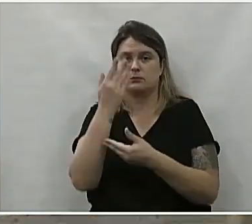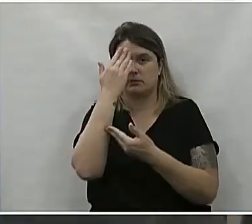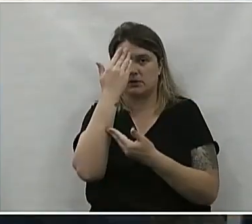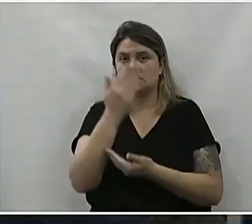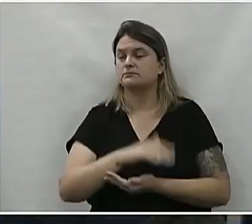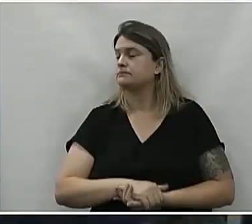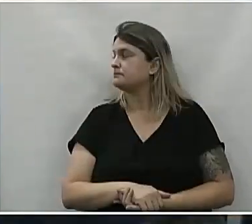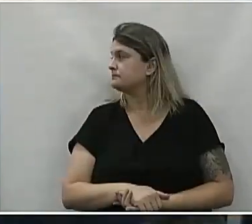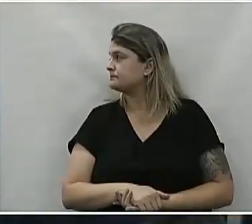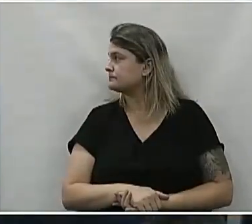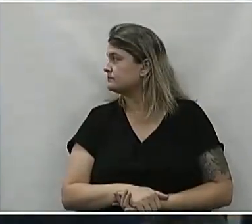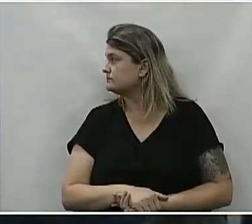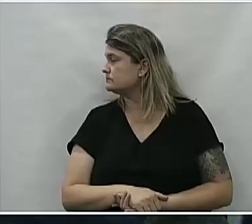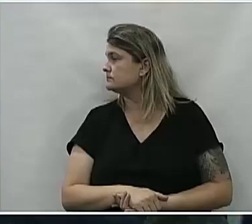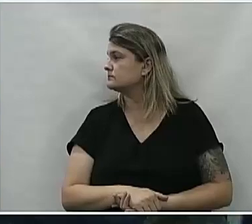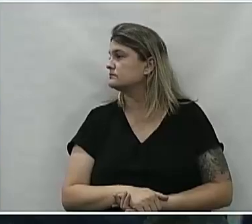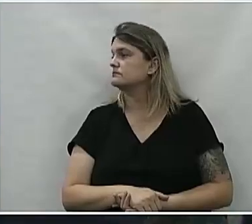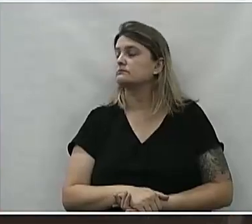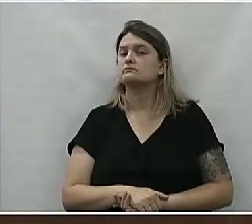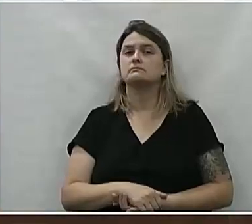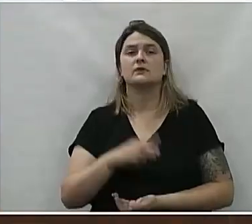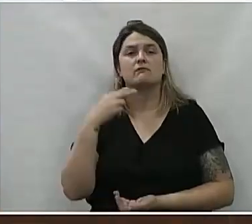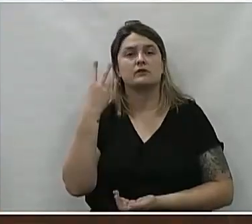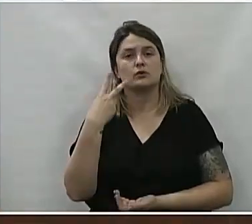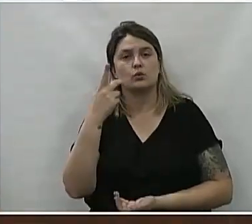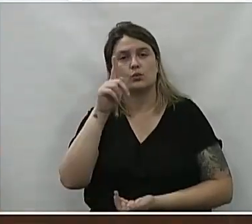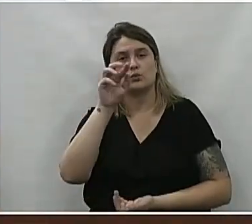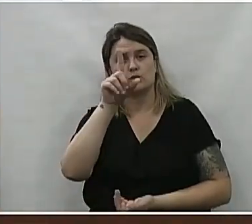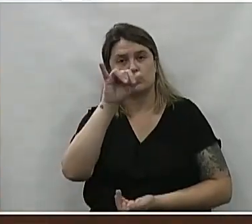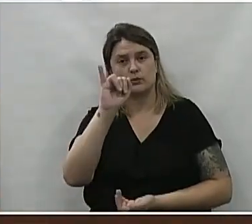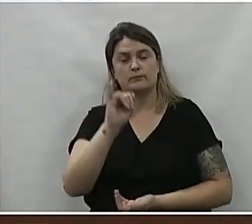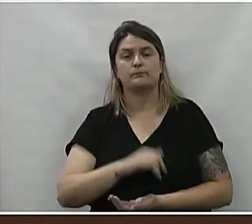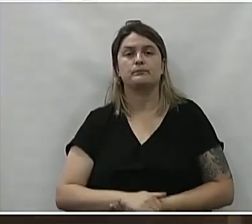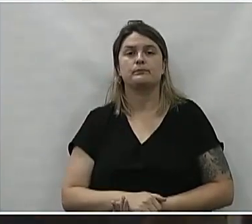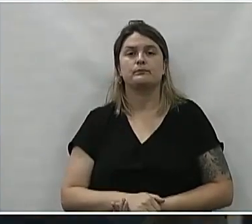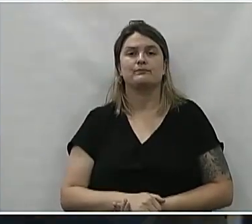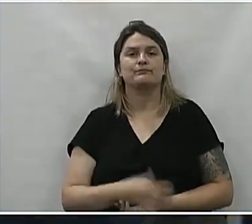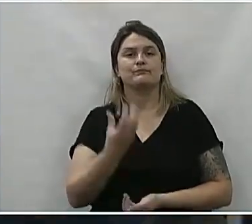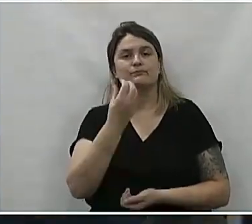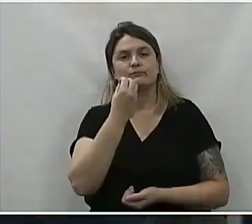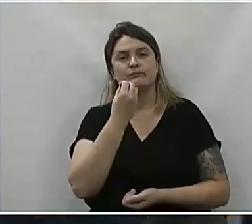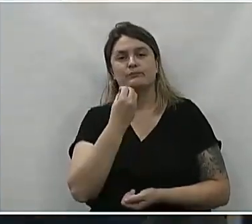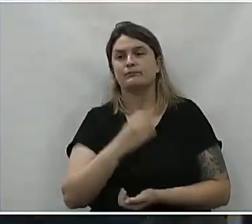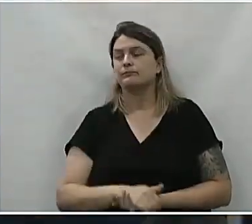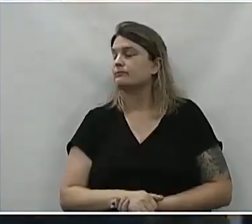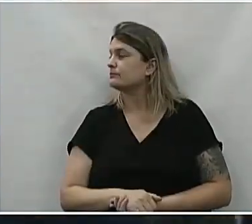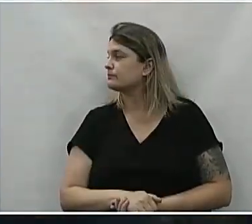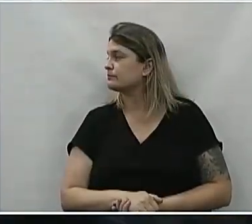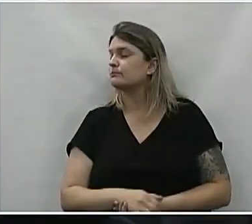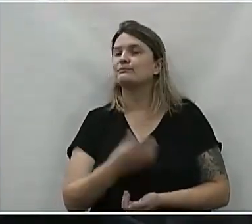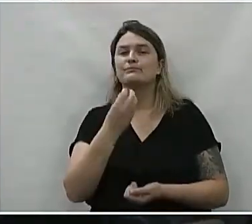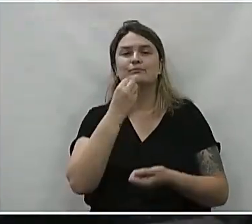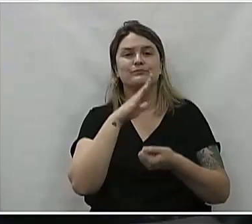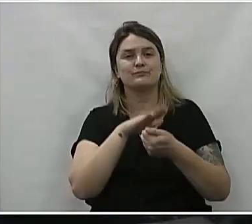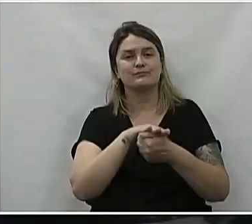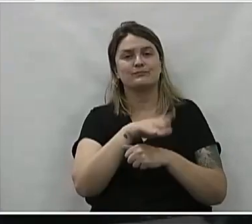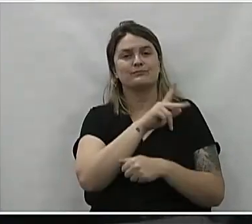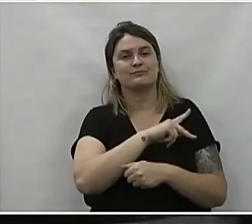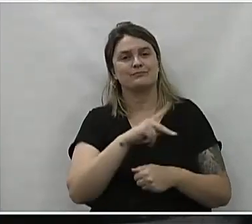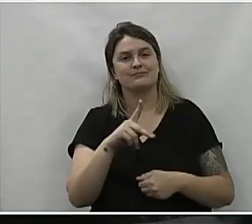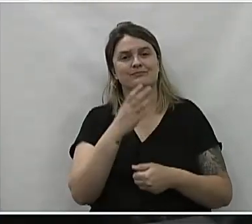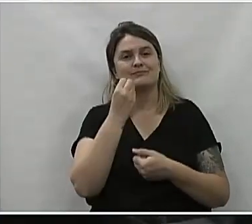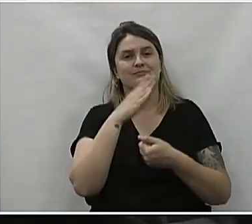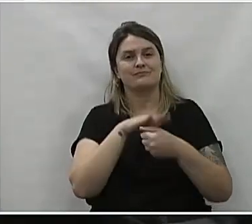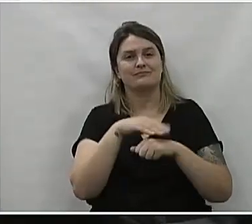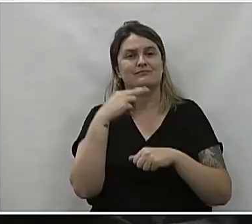obrigado Com a palavra Vereador Edilson Godoy Boa noite Senhor Boa noite Senhor Presidente Boa